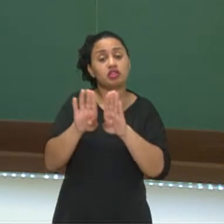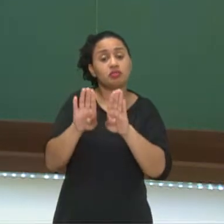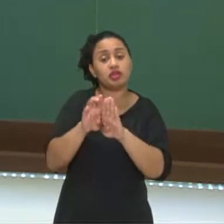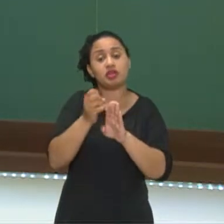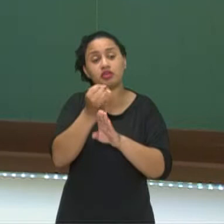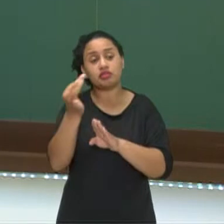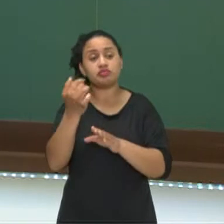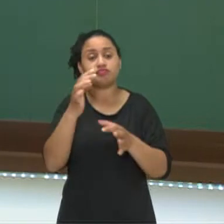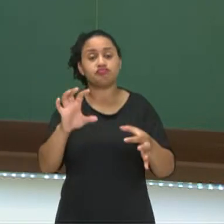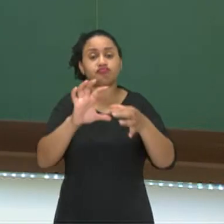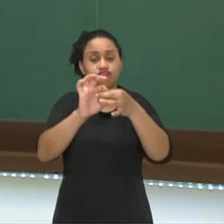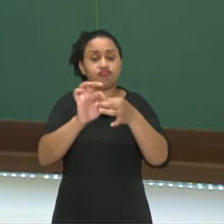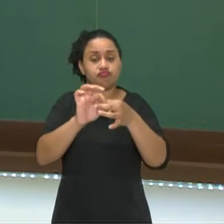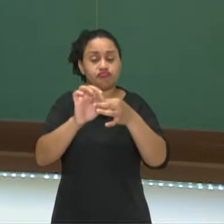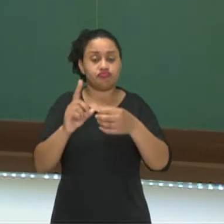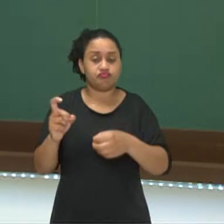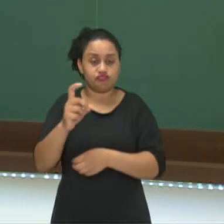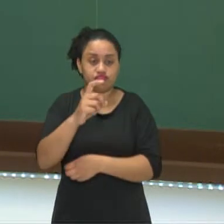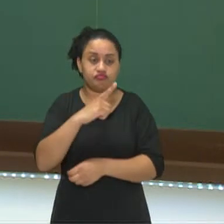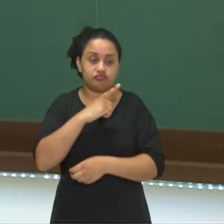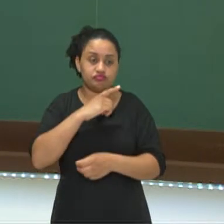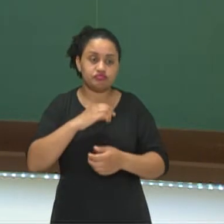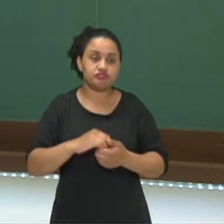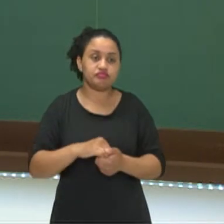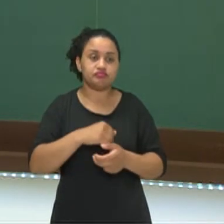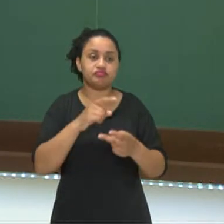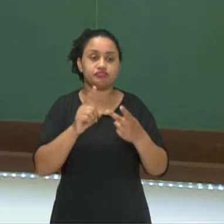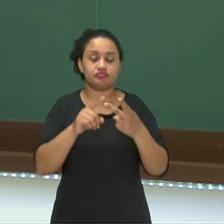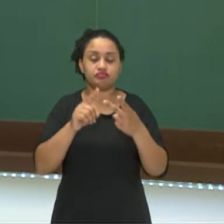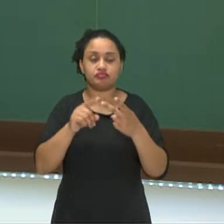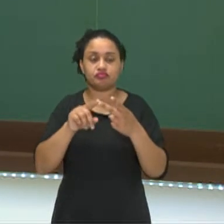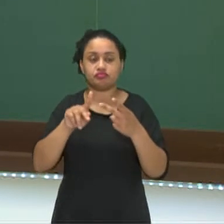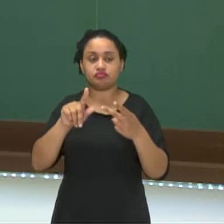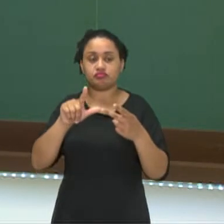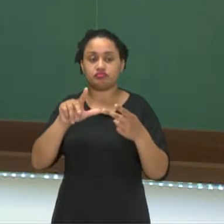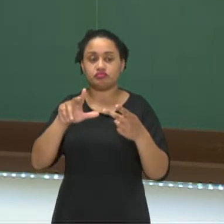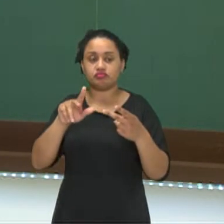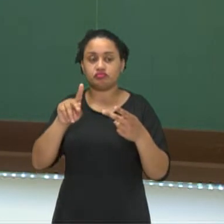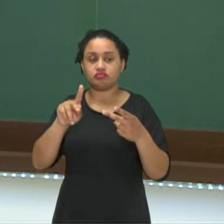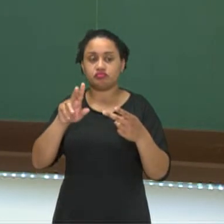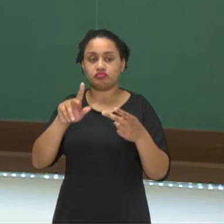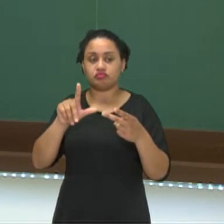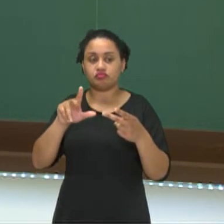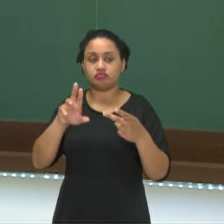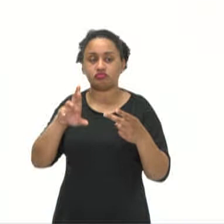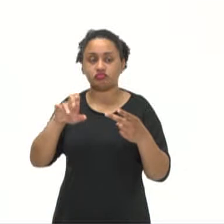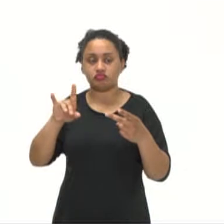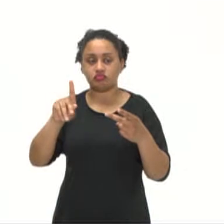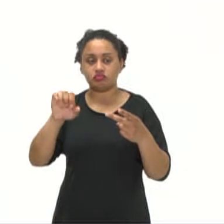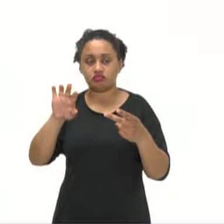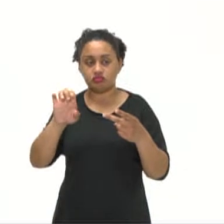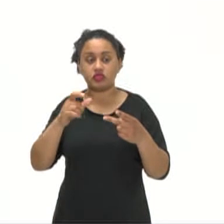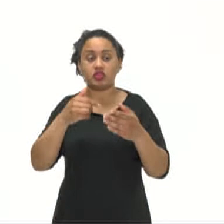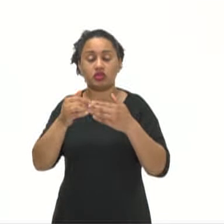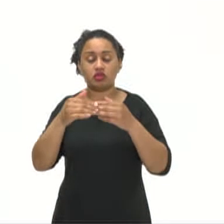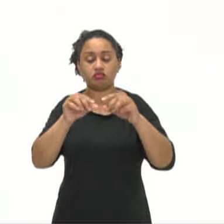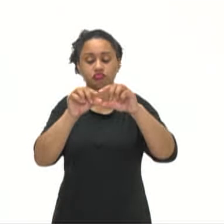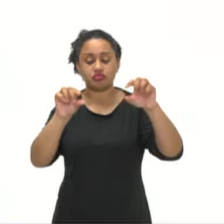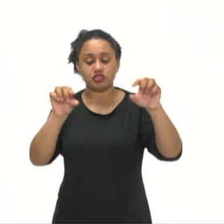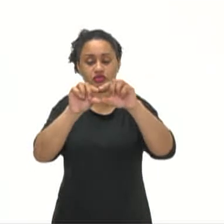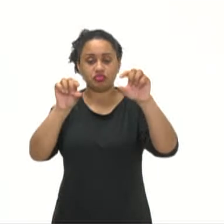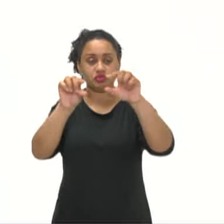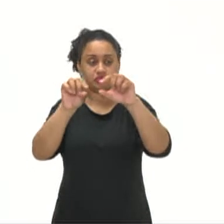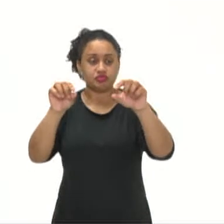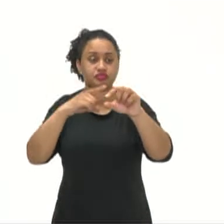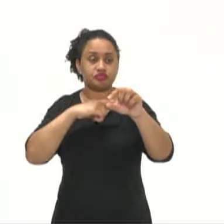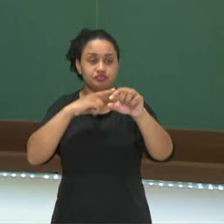anexos embrionários. Tá? E as pluripotentes, elas formam qualquer célula dos 3 folhetos embrionários.